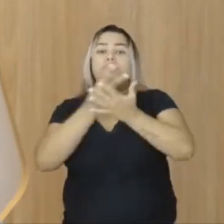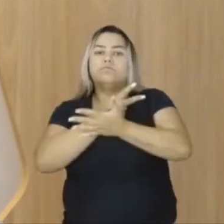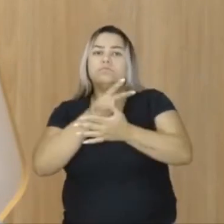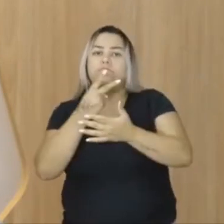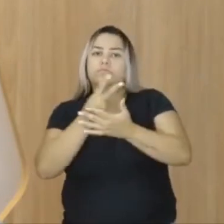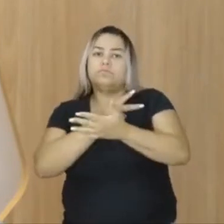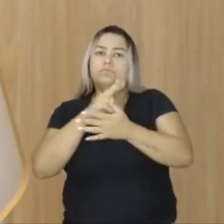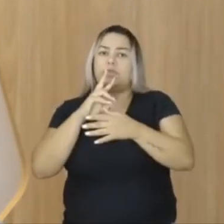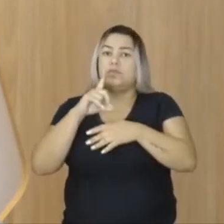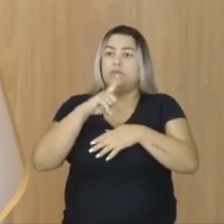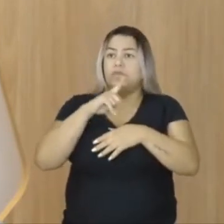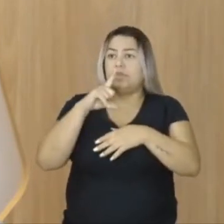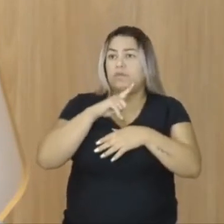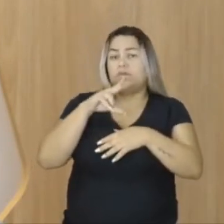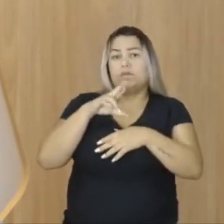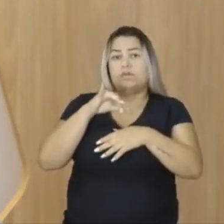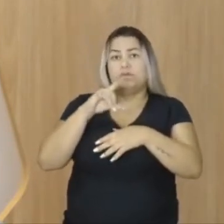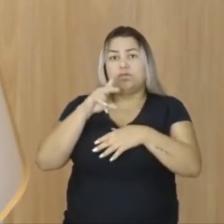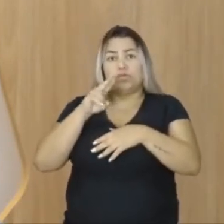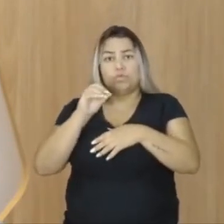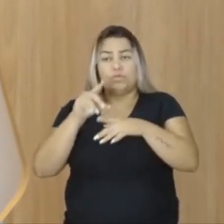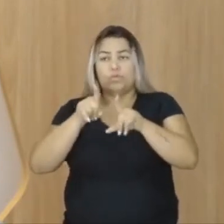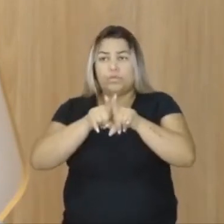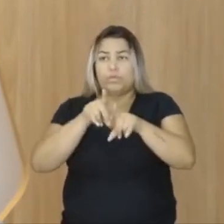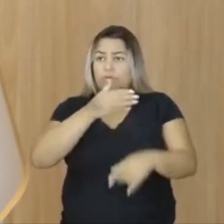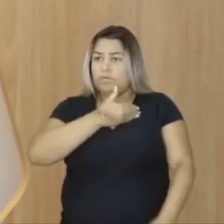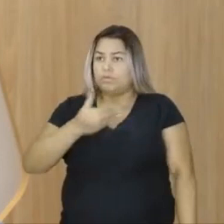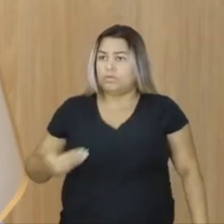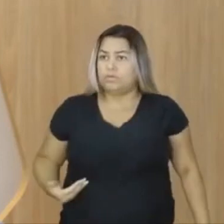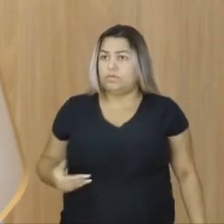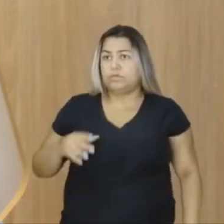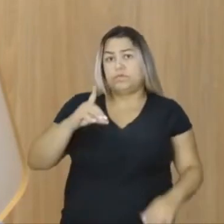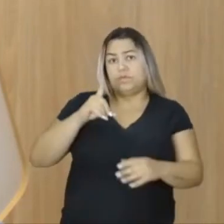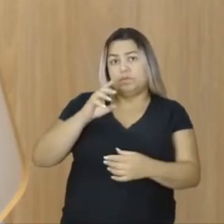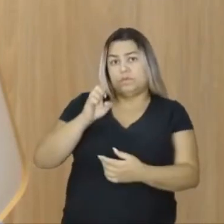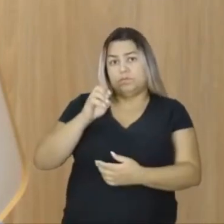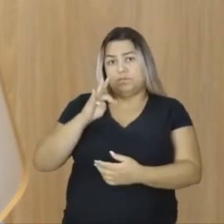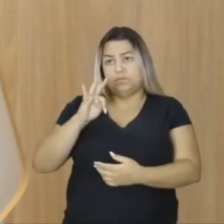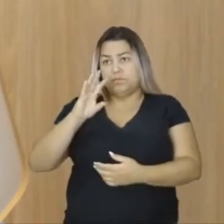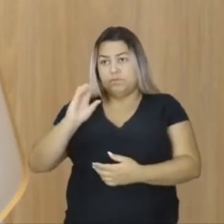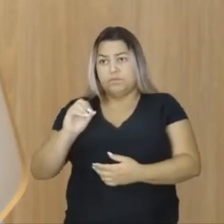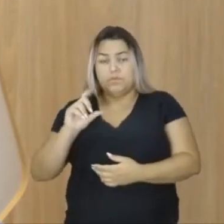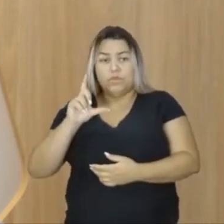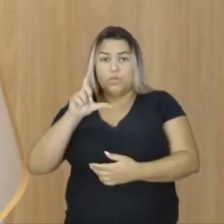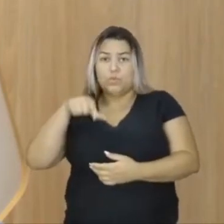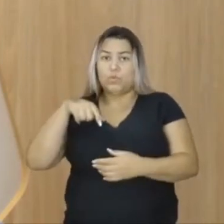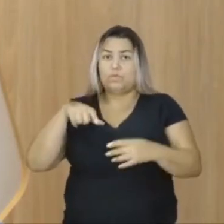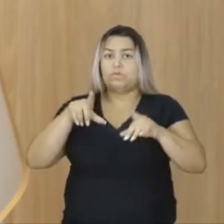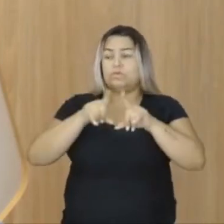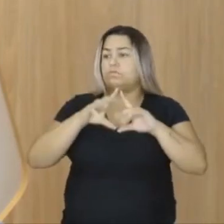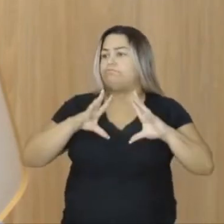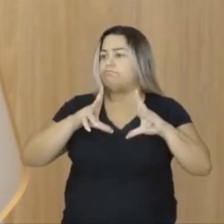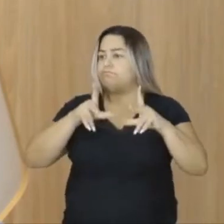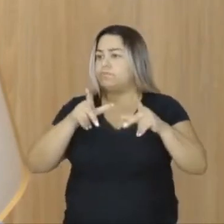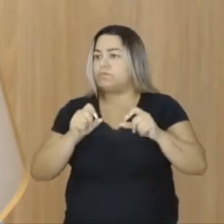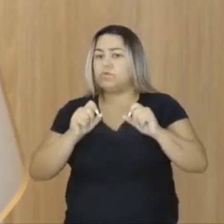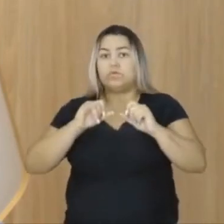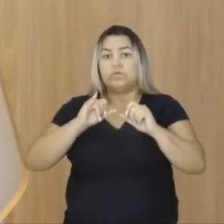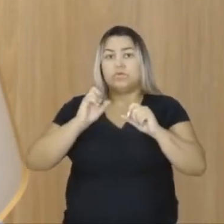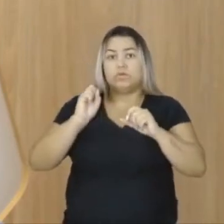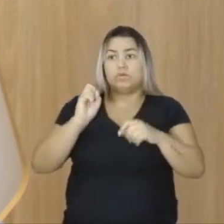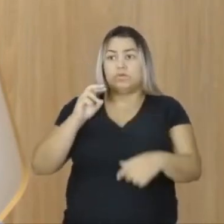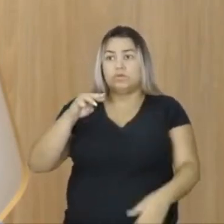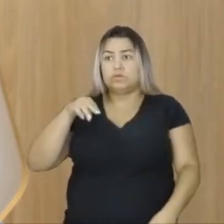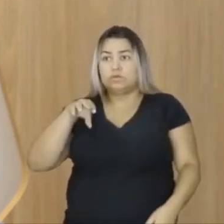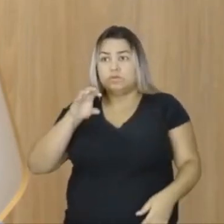resíduo tributário, porque o nosso modelo não é de débito e crédito, não é um modelo que você, todo gasto com os insumos são